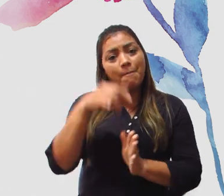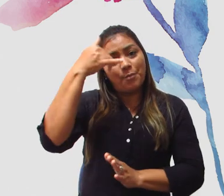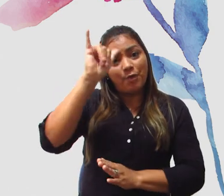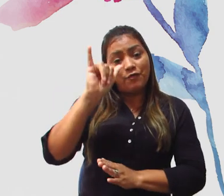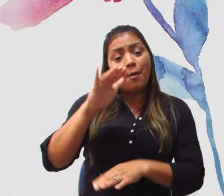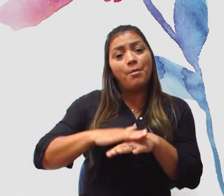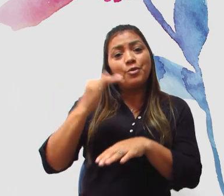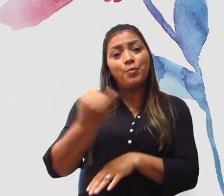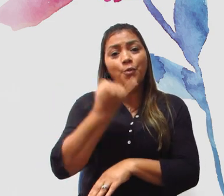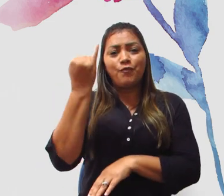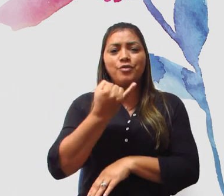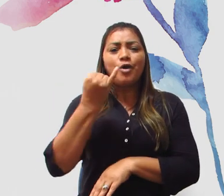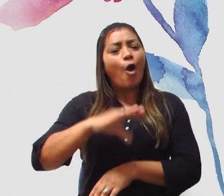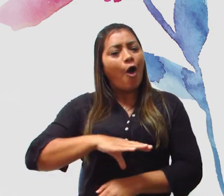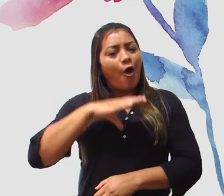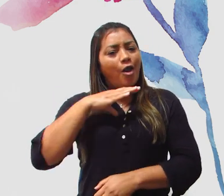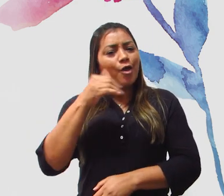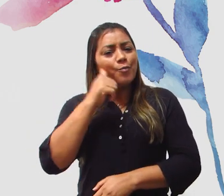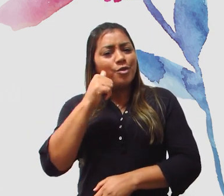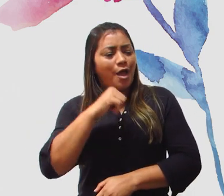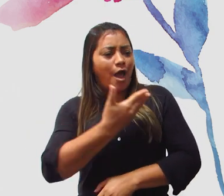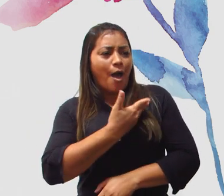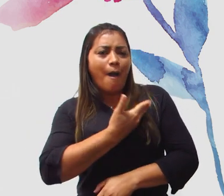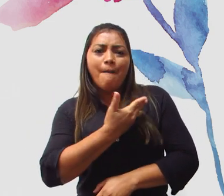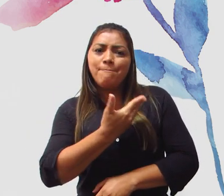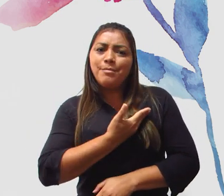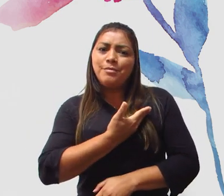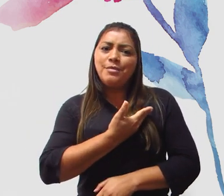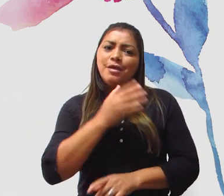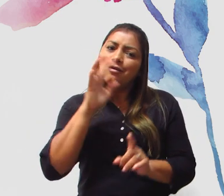prevenção. E o mais importante, encoraje as mulheres ao